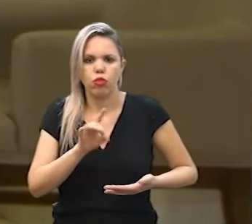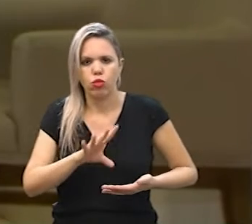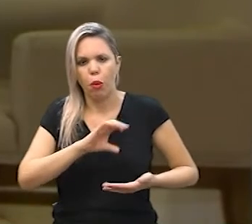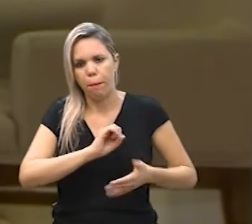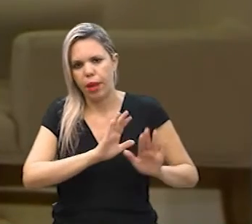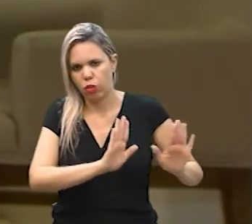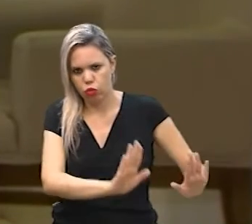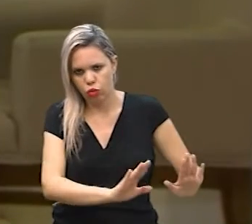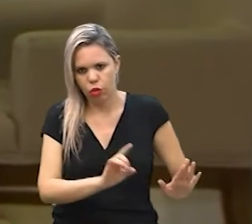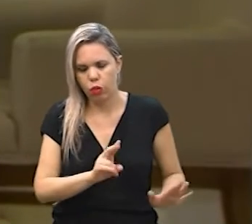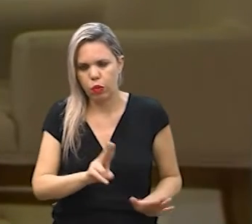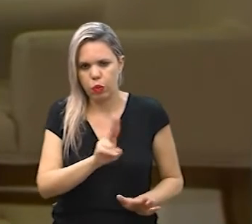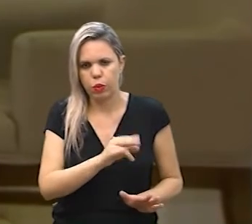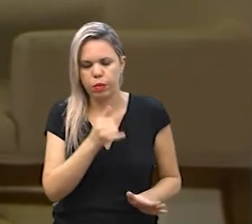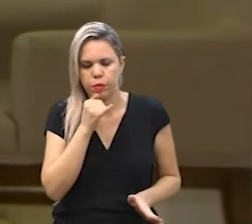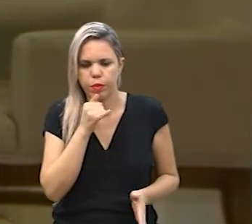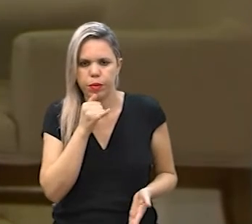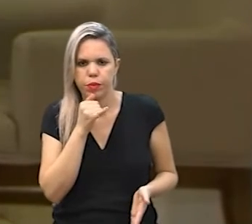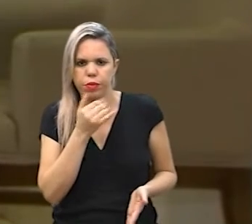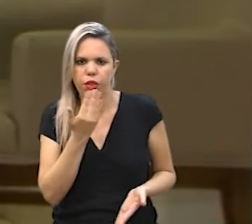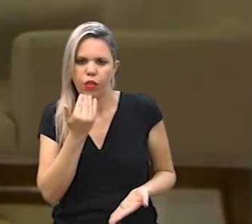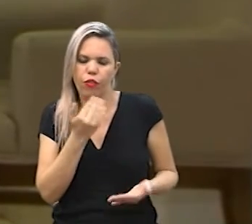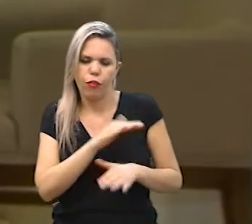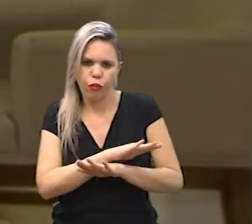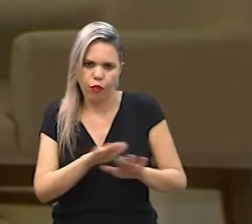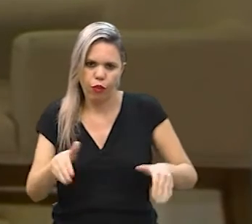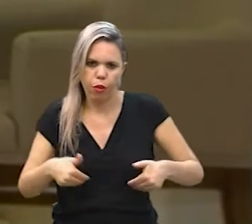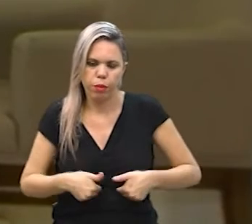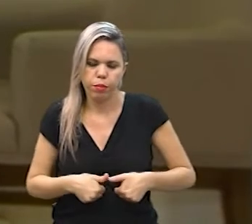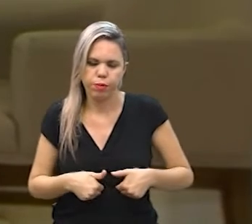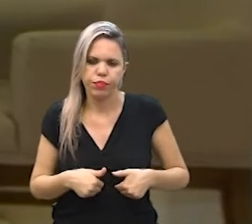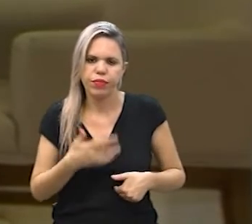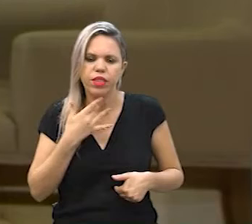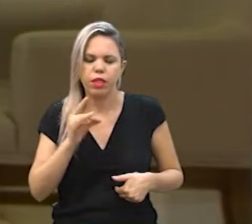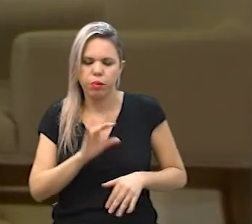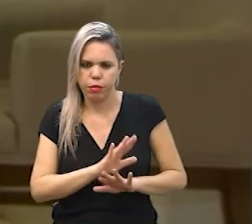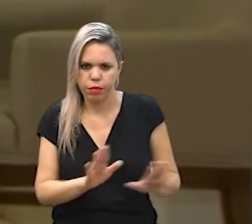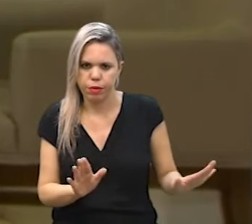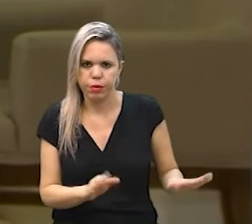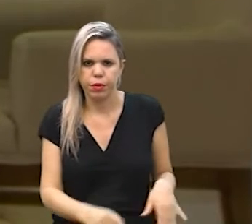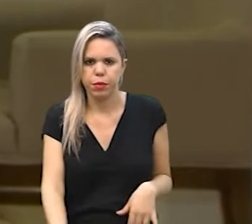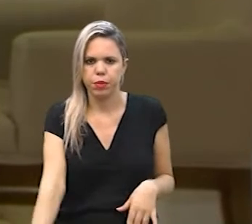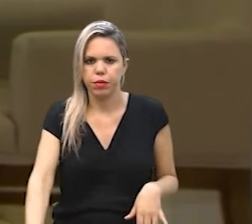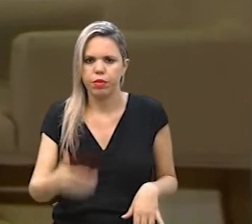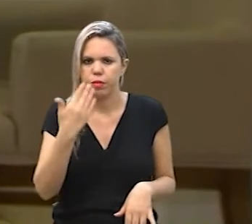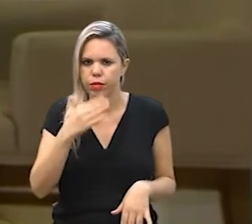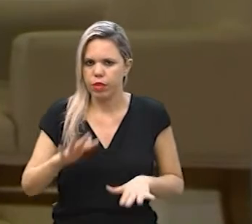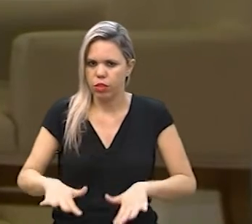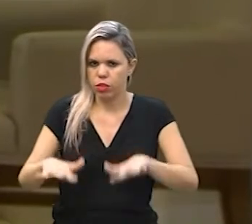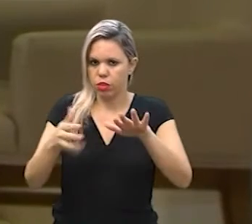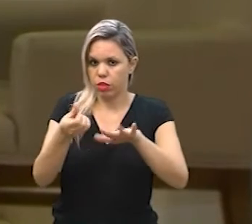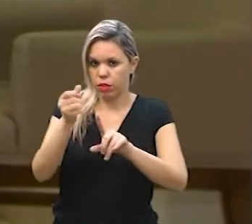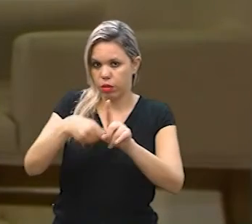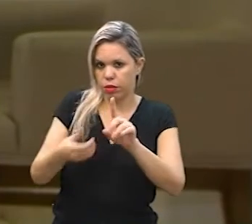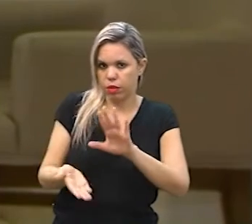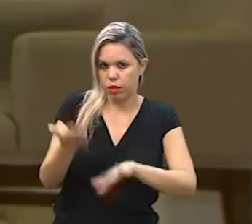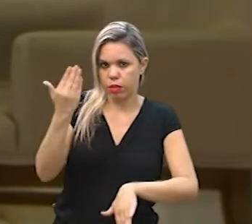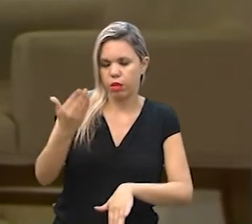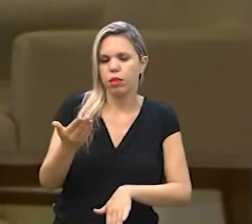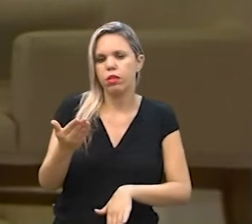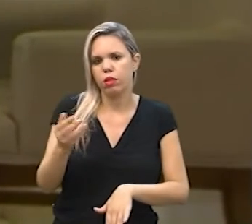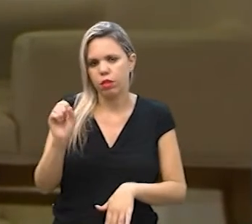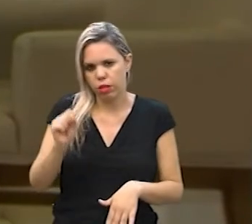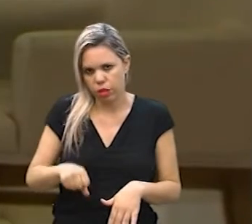peito, né? Então ele usa o leite para matar a fome, para matar a sede. Mas as crianças maiores de 6 meses já devem